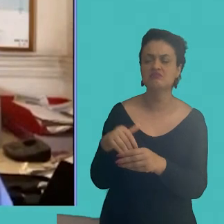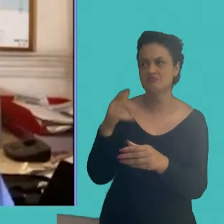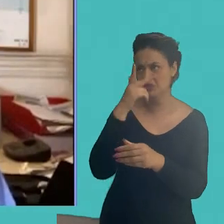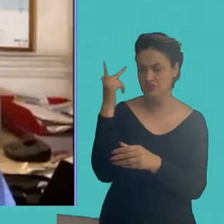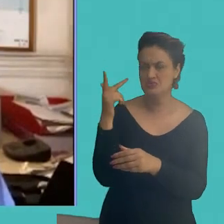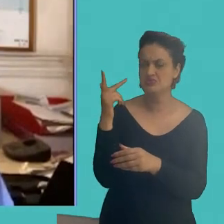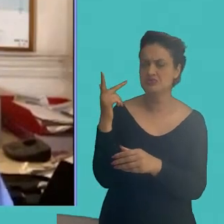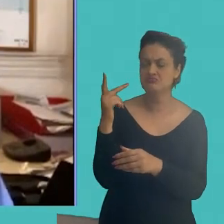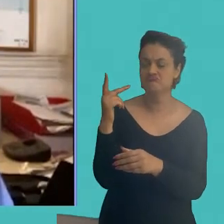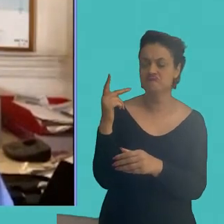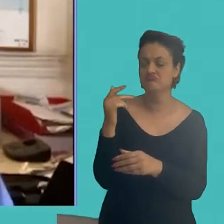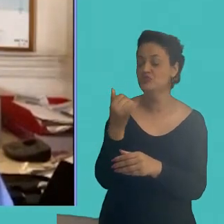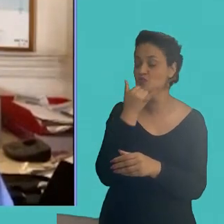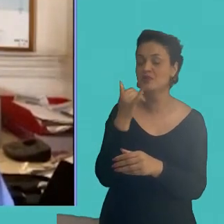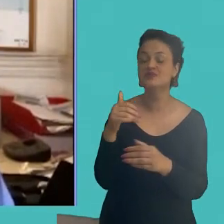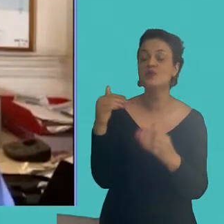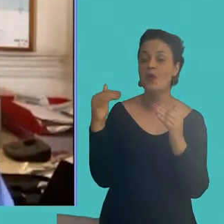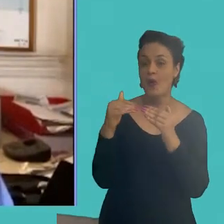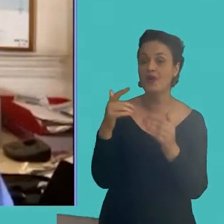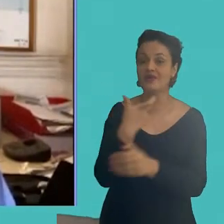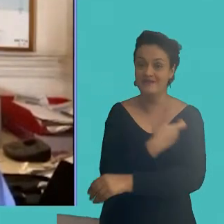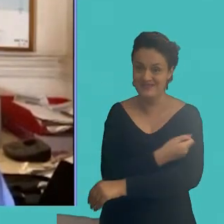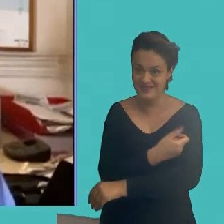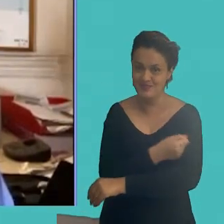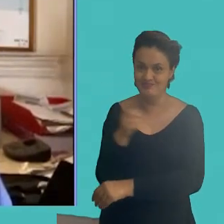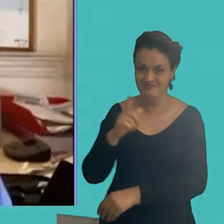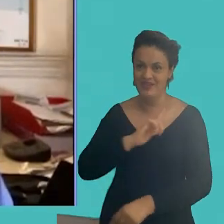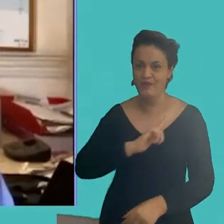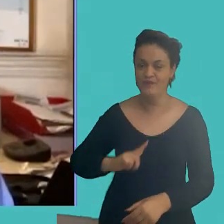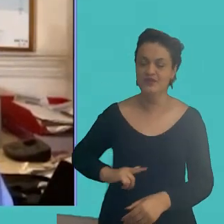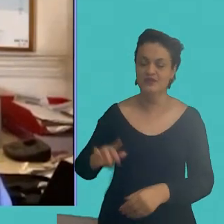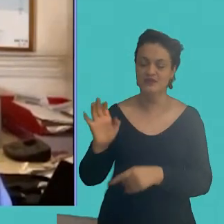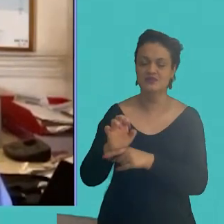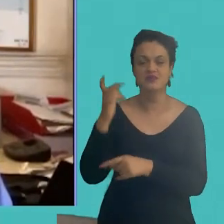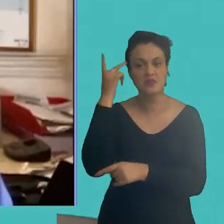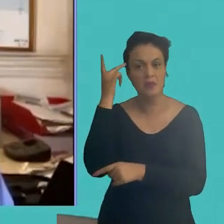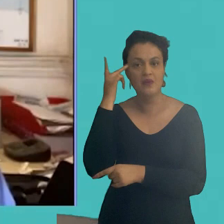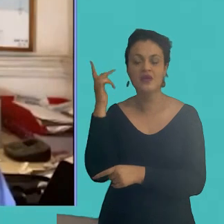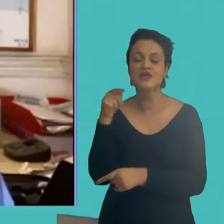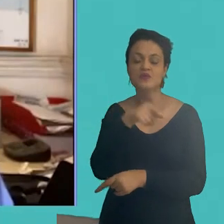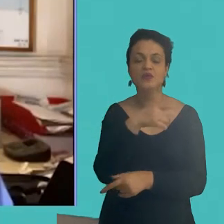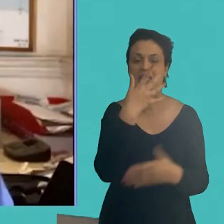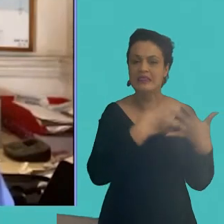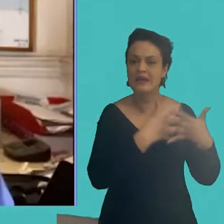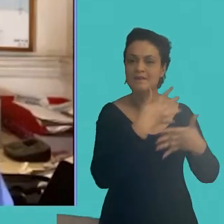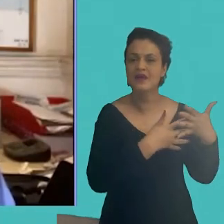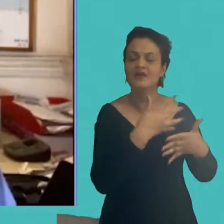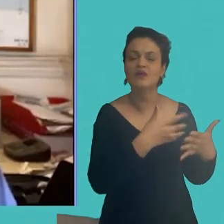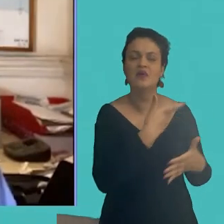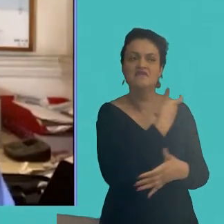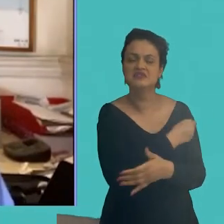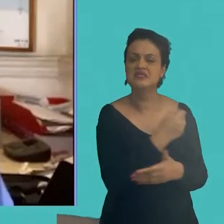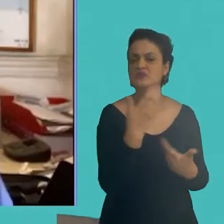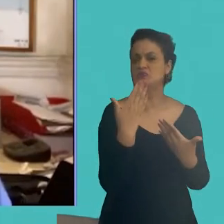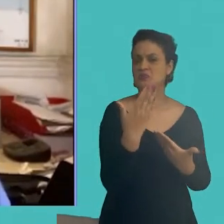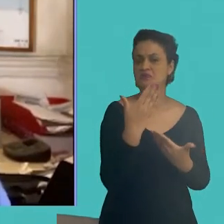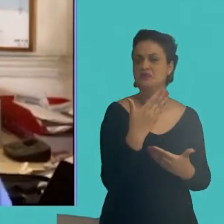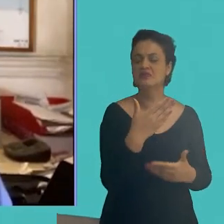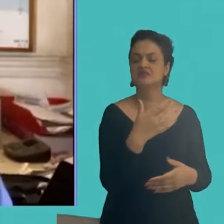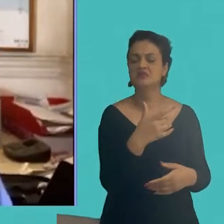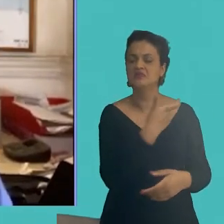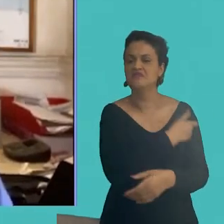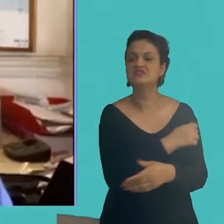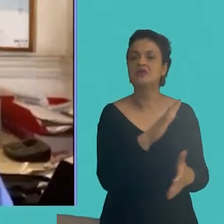rejeição, que é o caso do governador de São Paulo, como assim o outro que atrapalhou a vacinação, duvidou da vacinação, até hoje continua duvidando